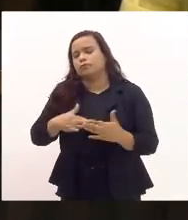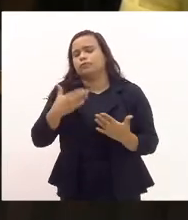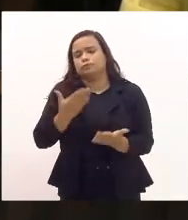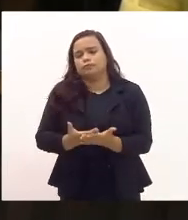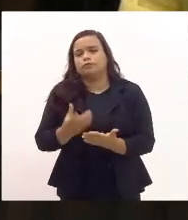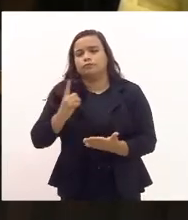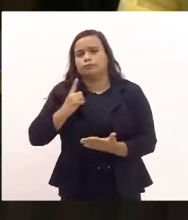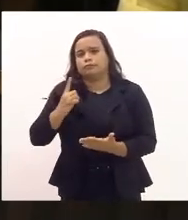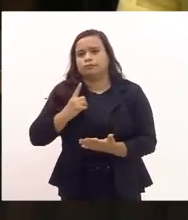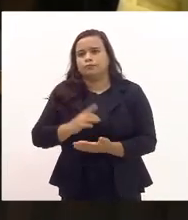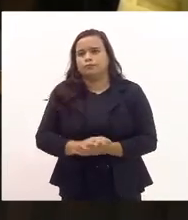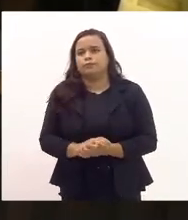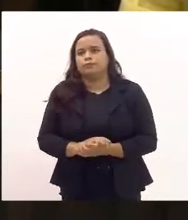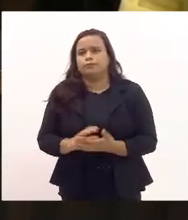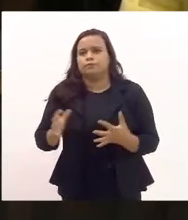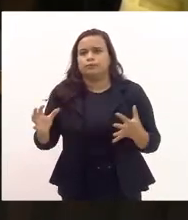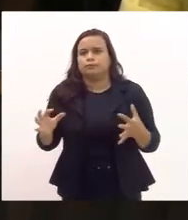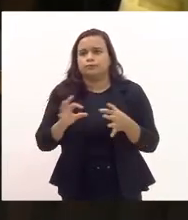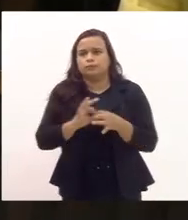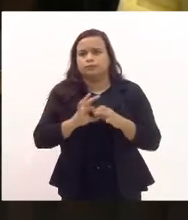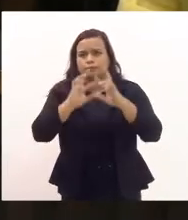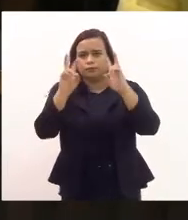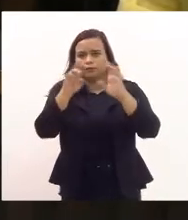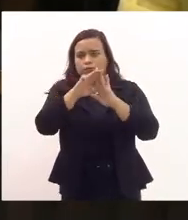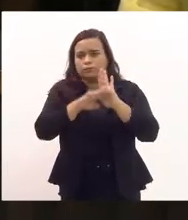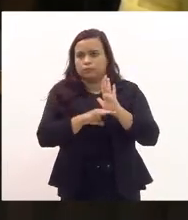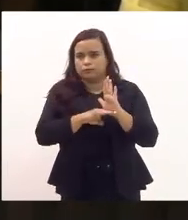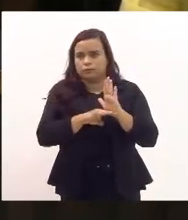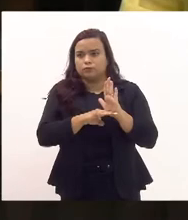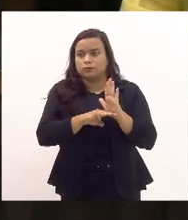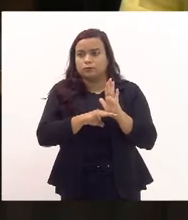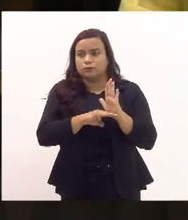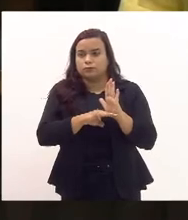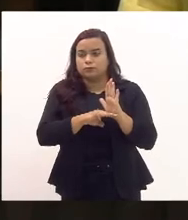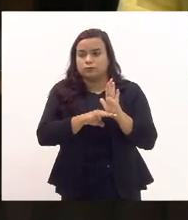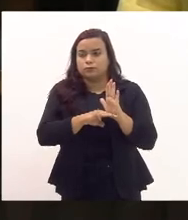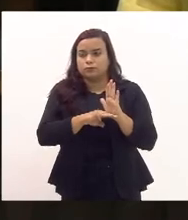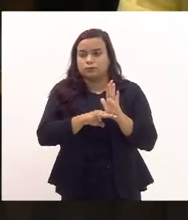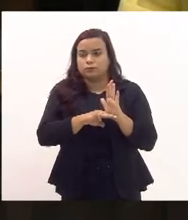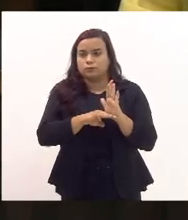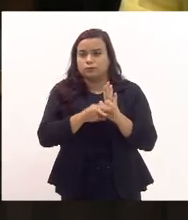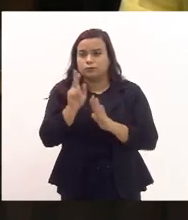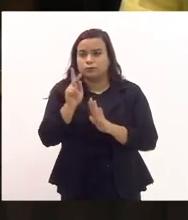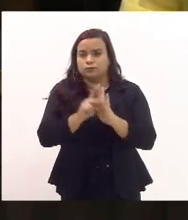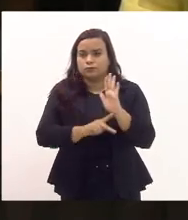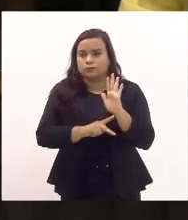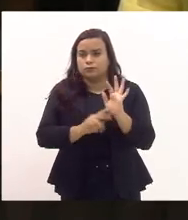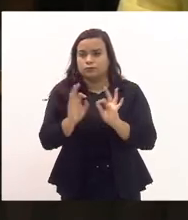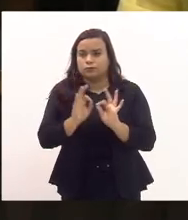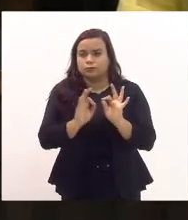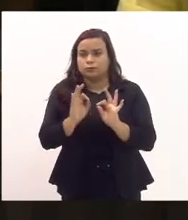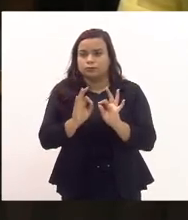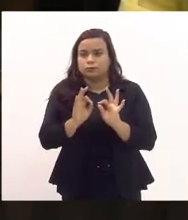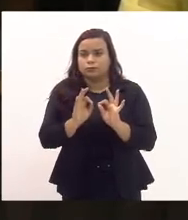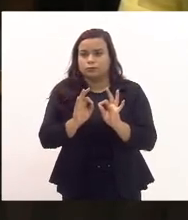requerimentos de inclusão em pauta dos seguintes projetos